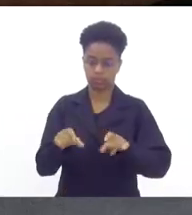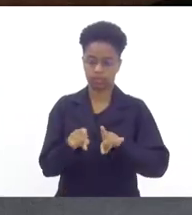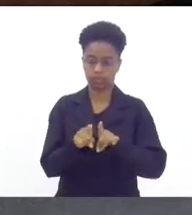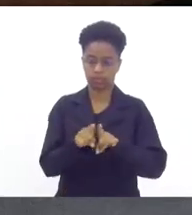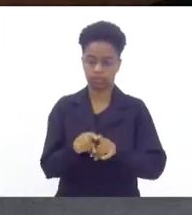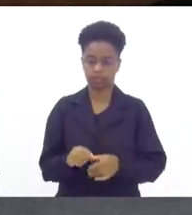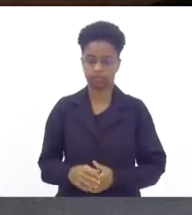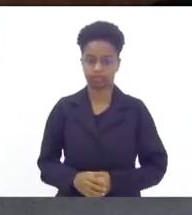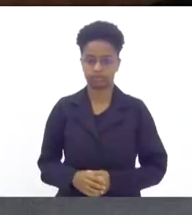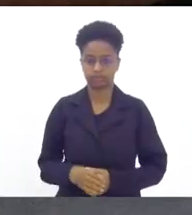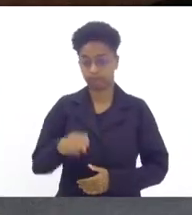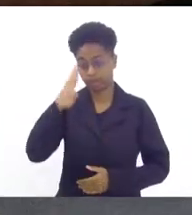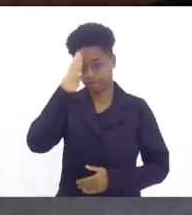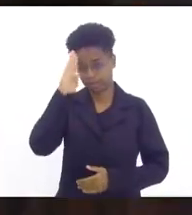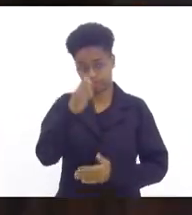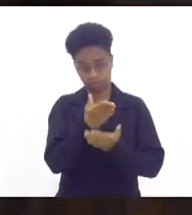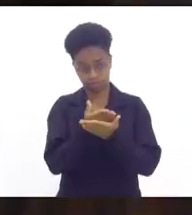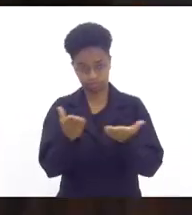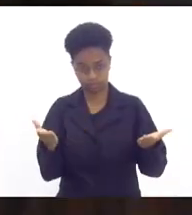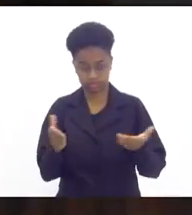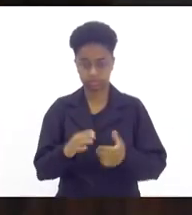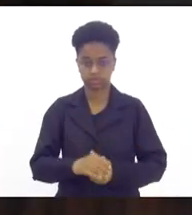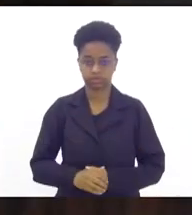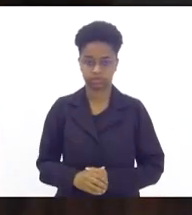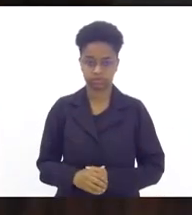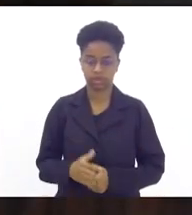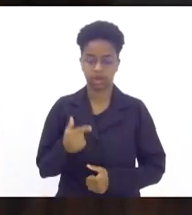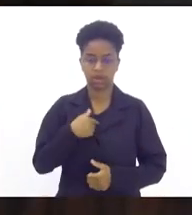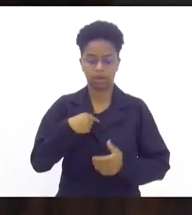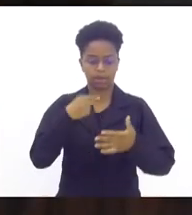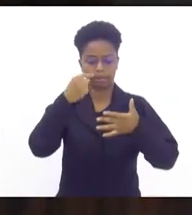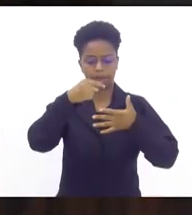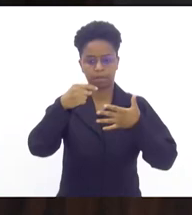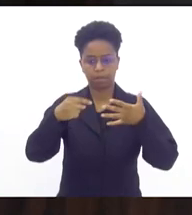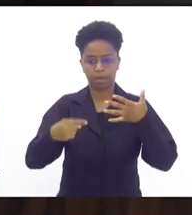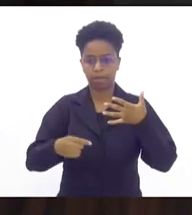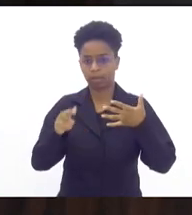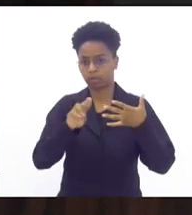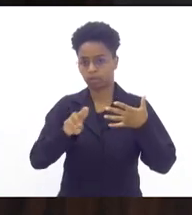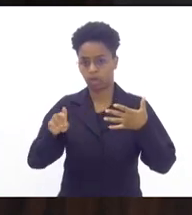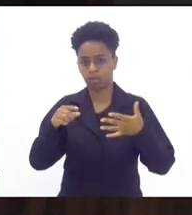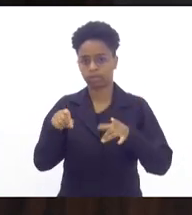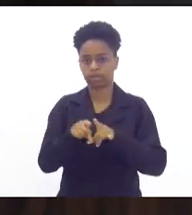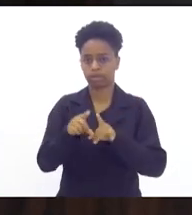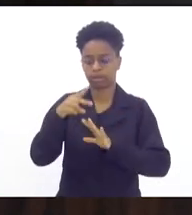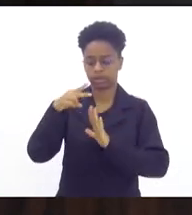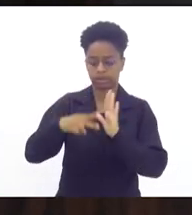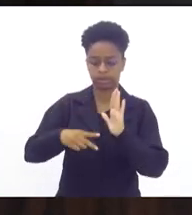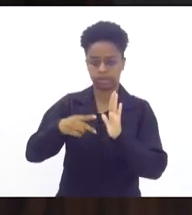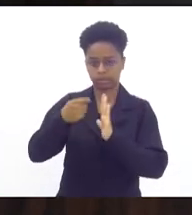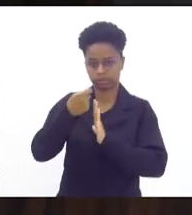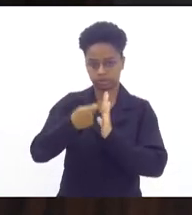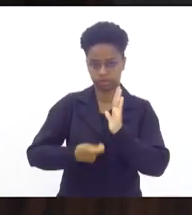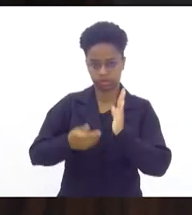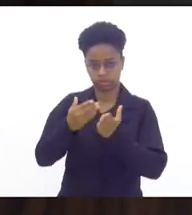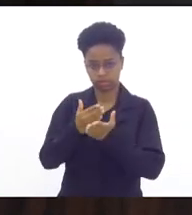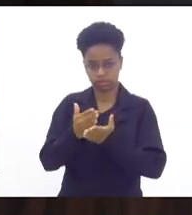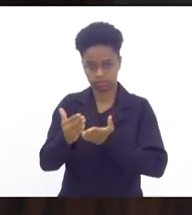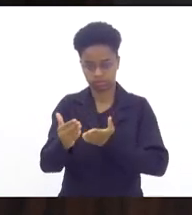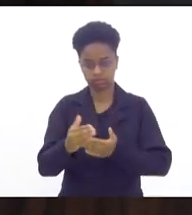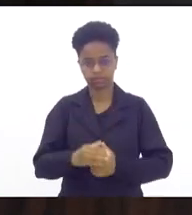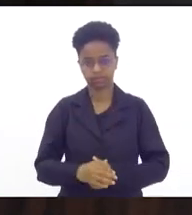principalmente vocês eu fiz a citação nessa palavra inicial essa